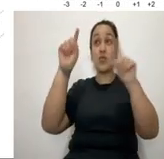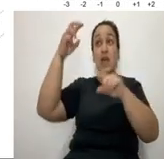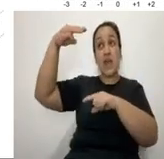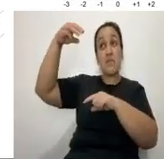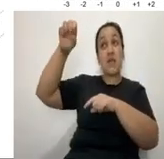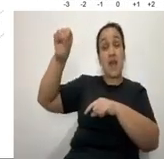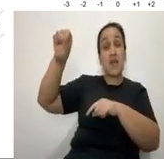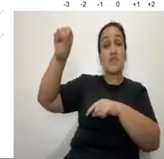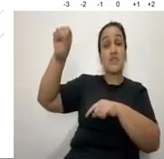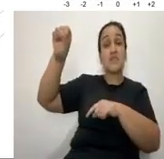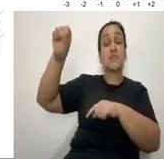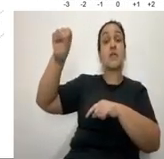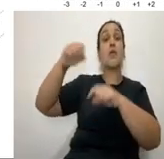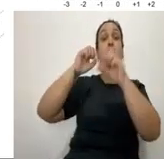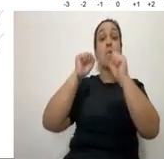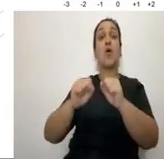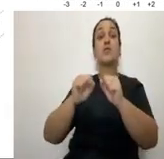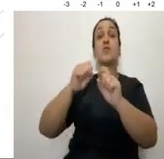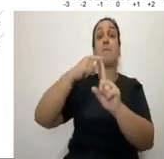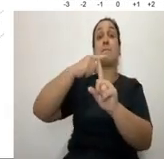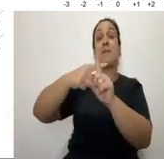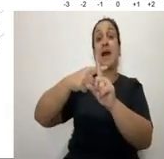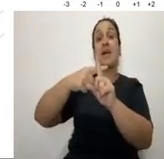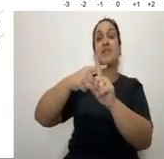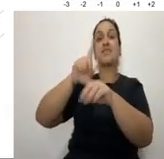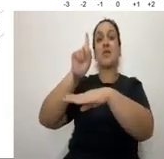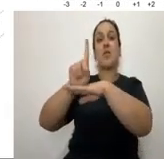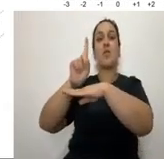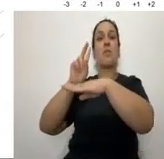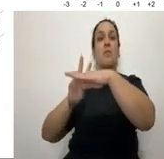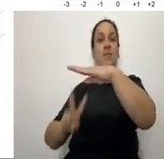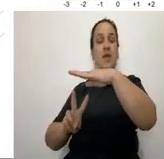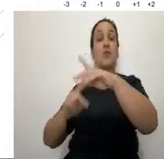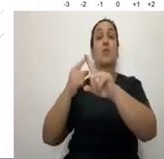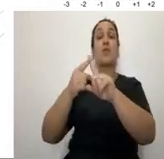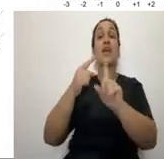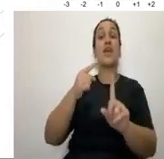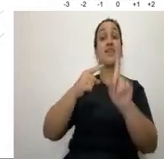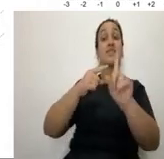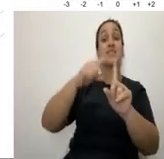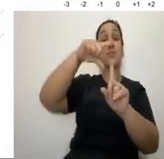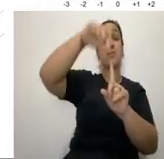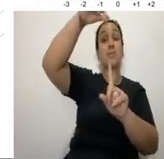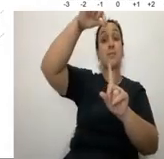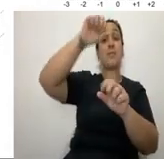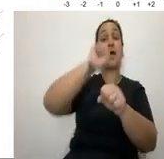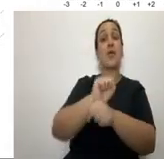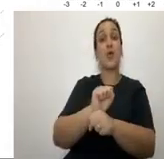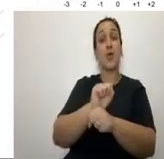vou poder dar o valor de mais meio, porque ele está para cima.